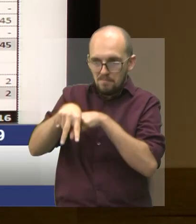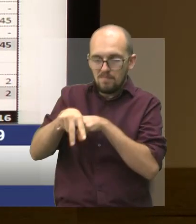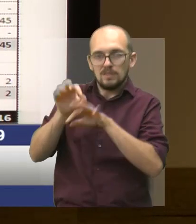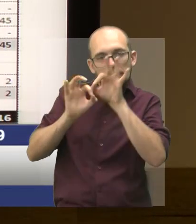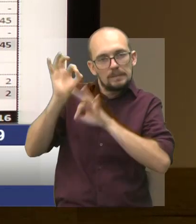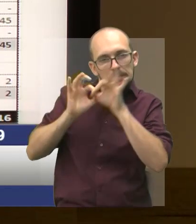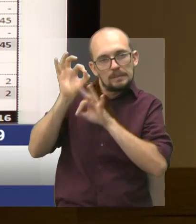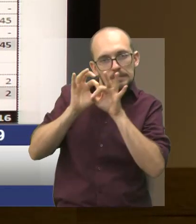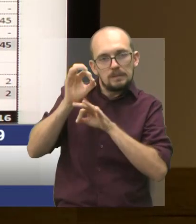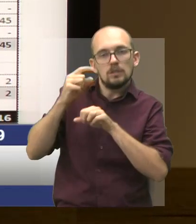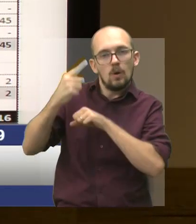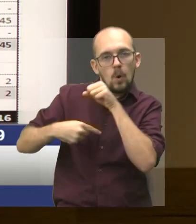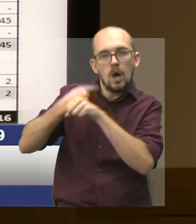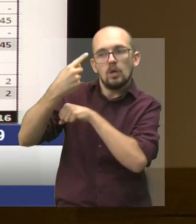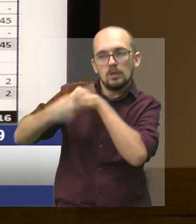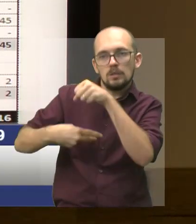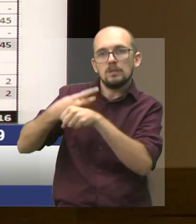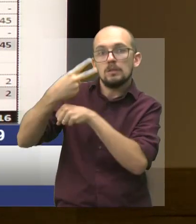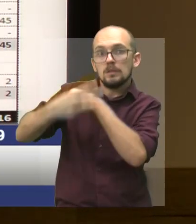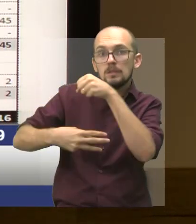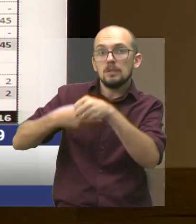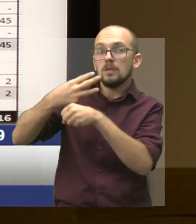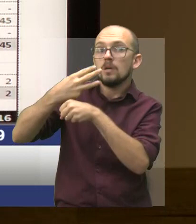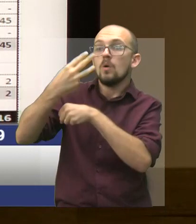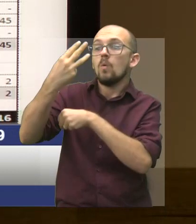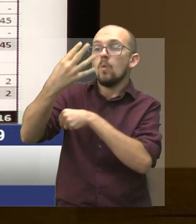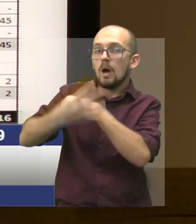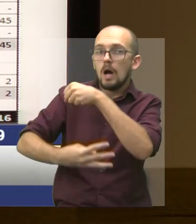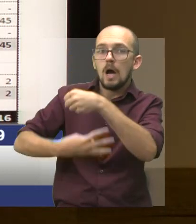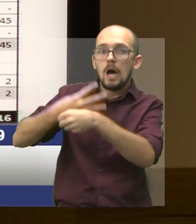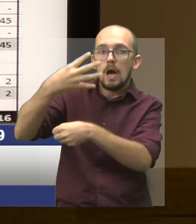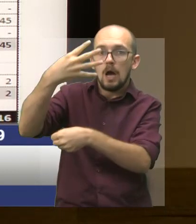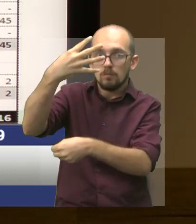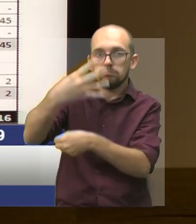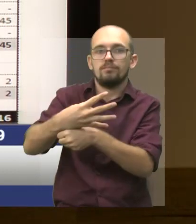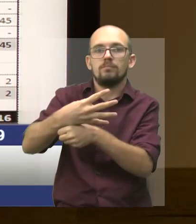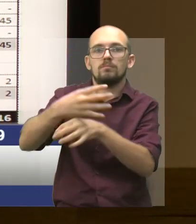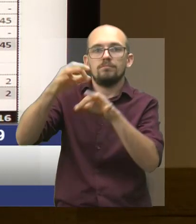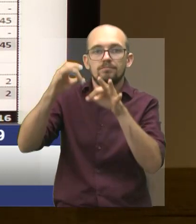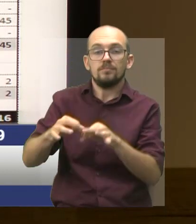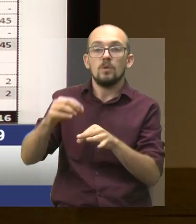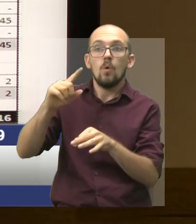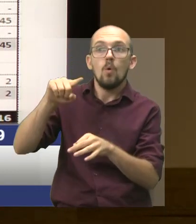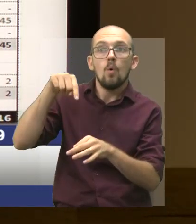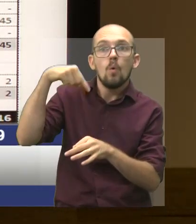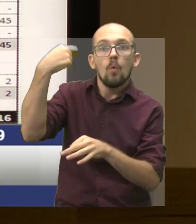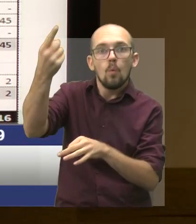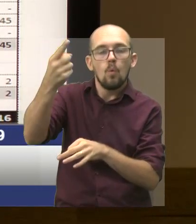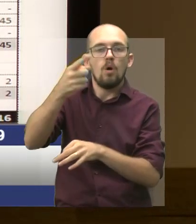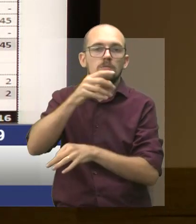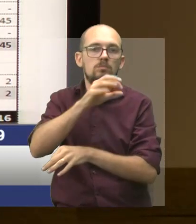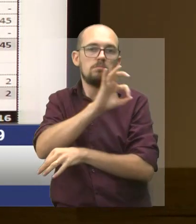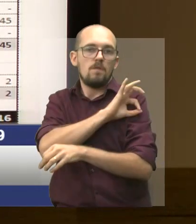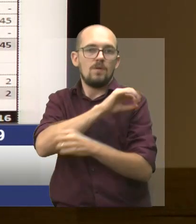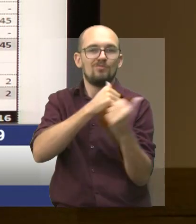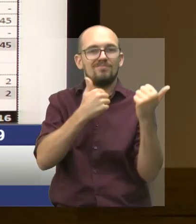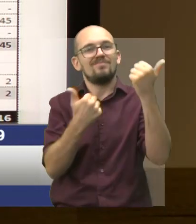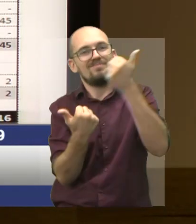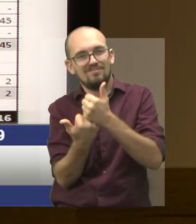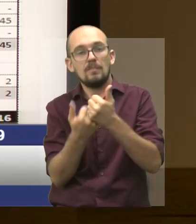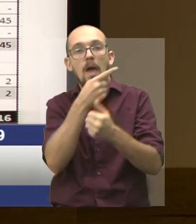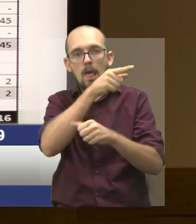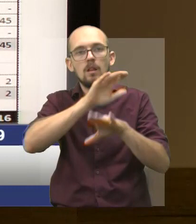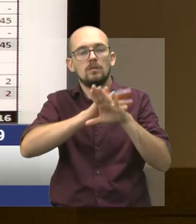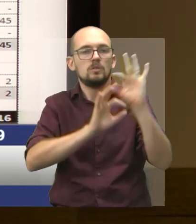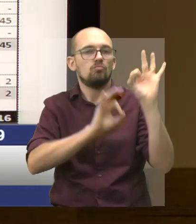do próximo mandato, o novo prefeito vai ter que estimar o PPA para os próximos 4 anos, né?